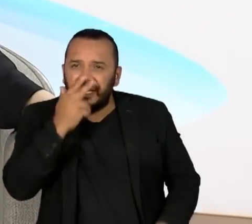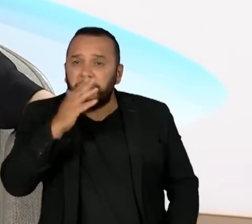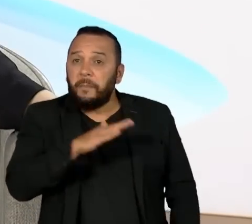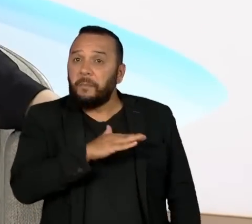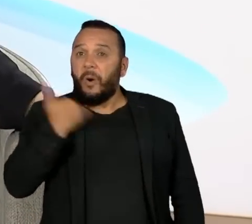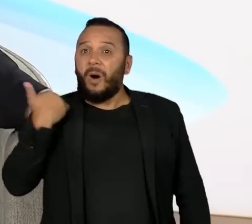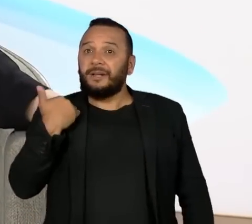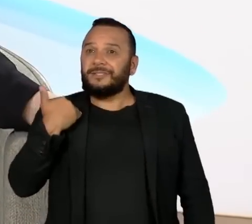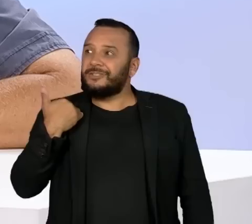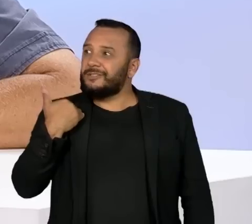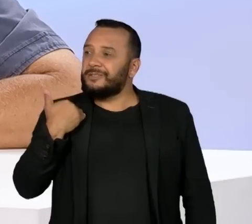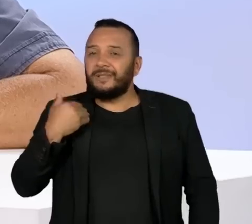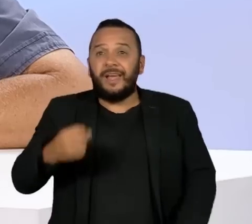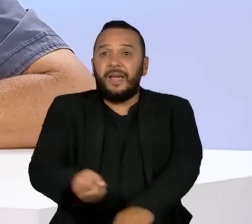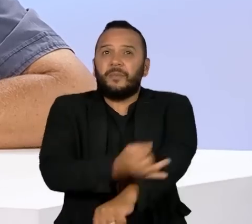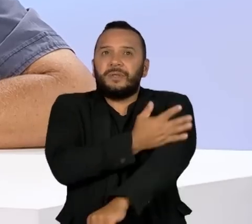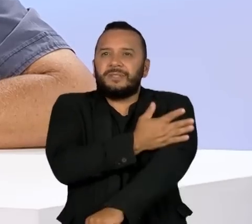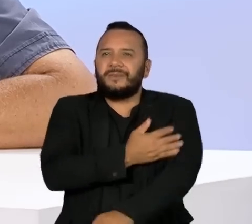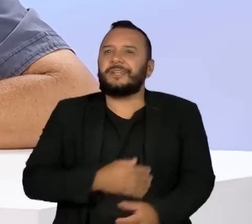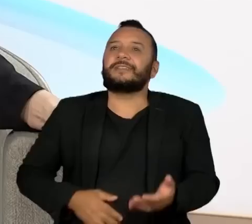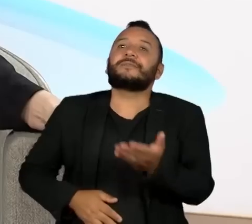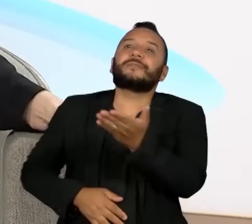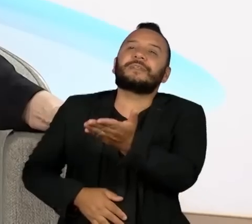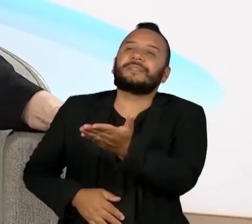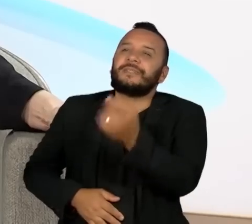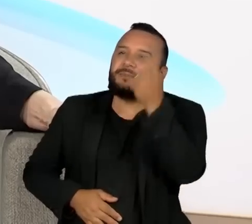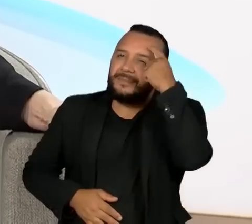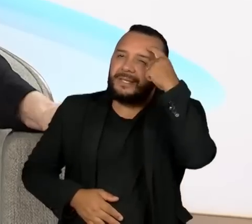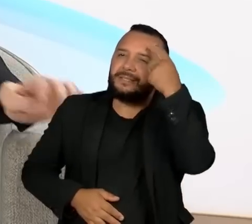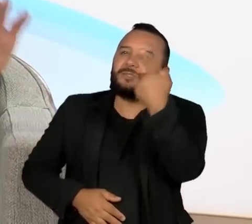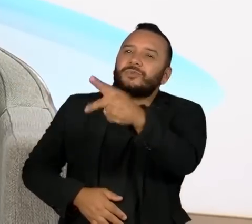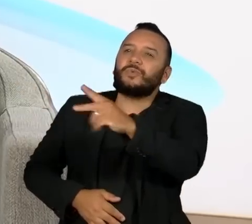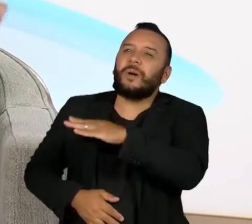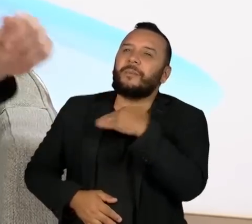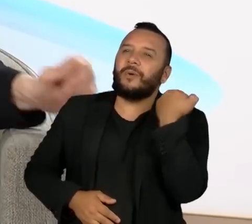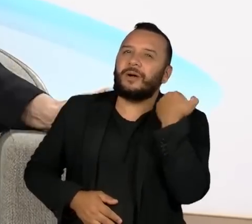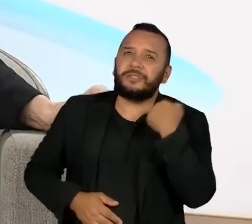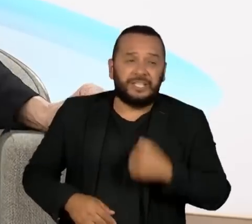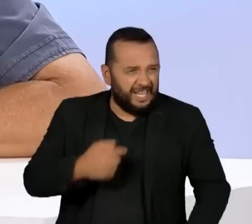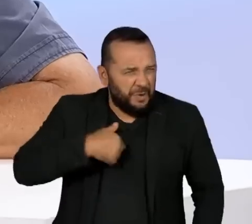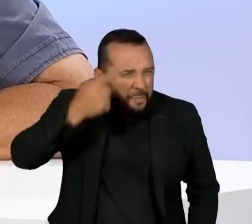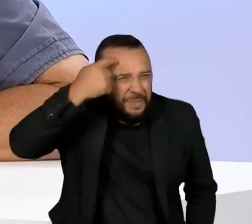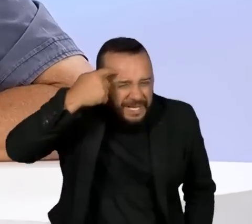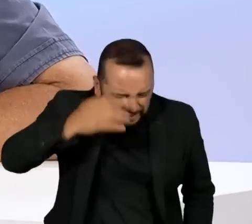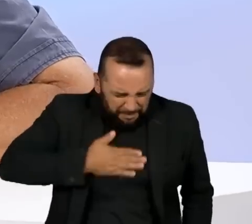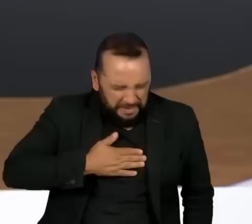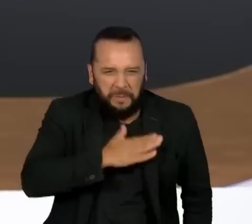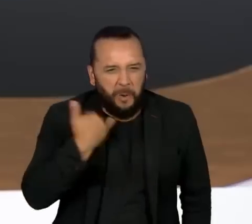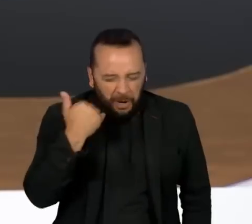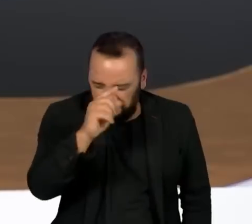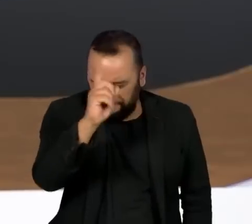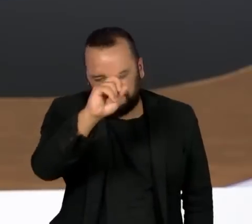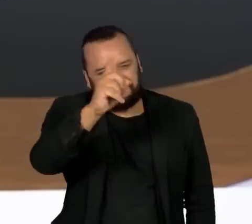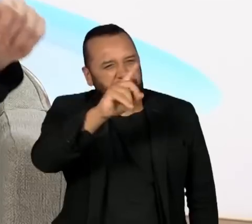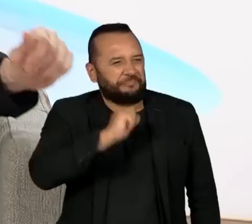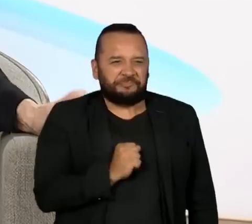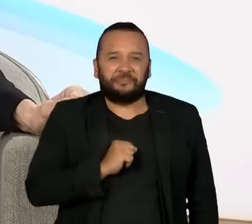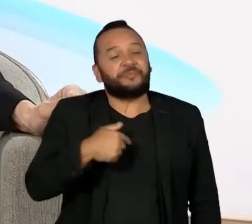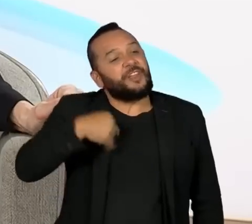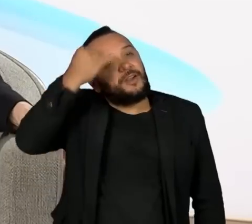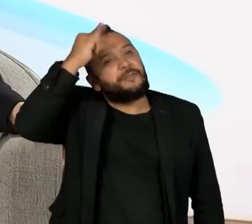sua? O que você enxergou? Da minha? Eu não penso na minha morte. Eu